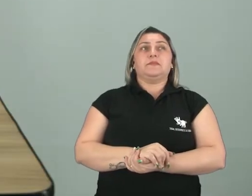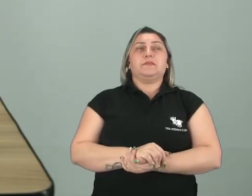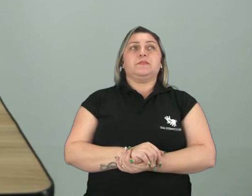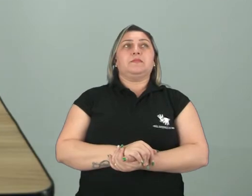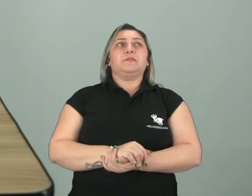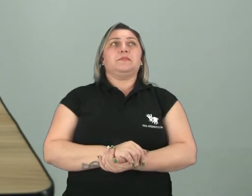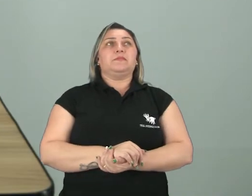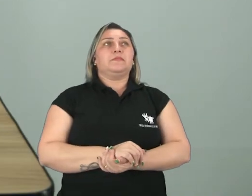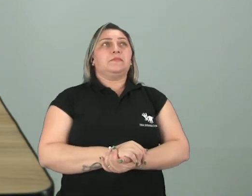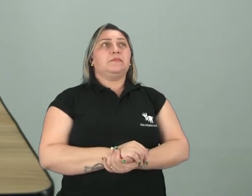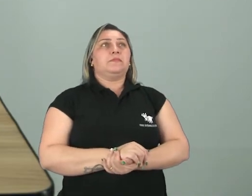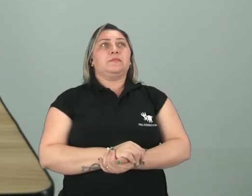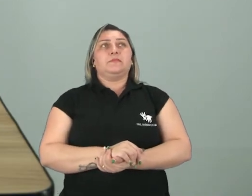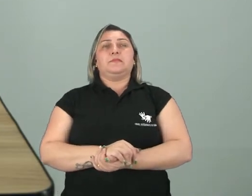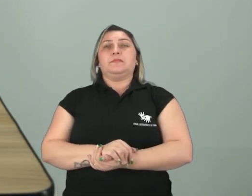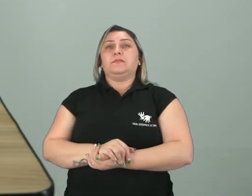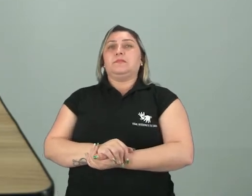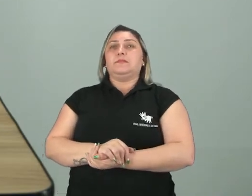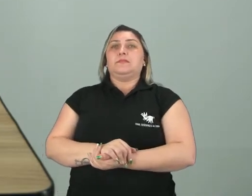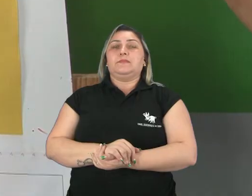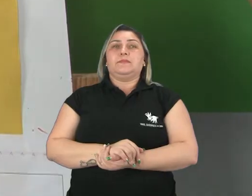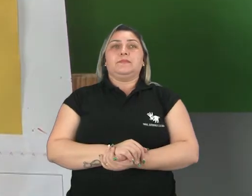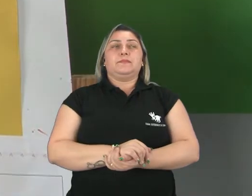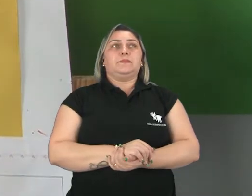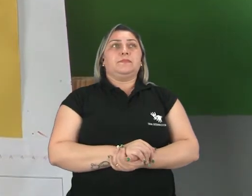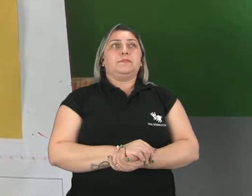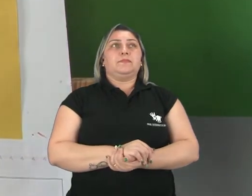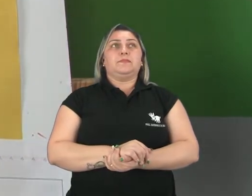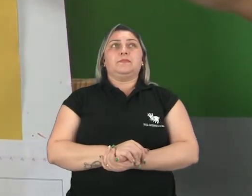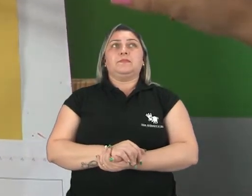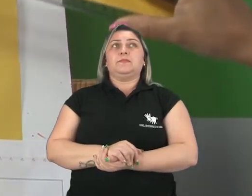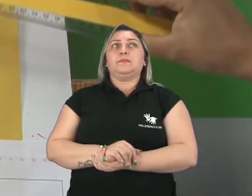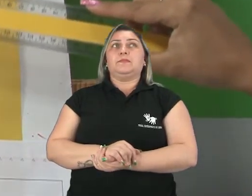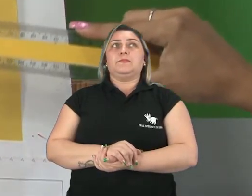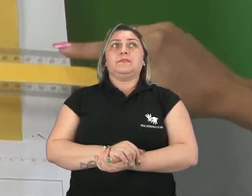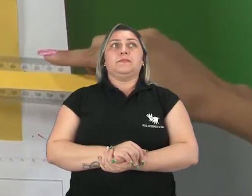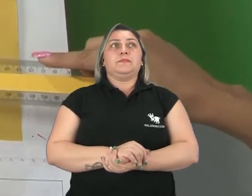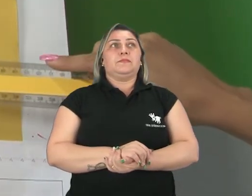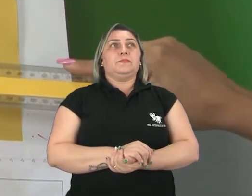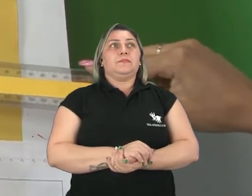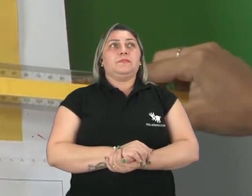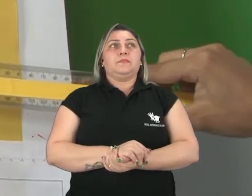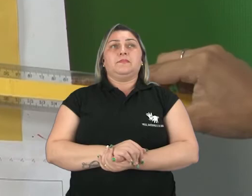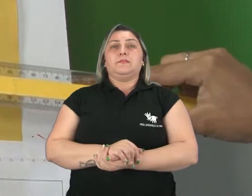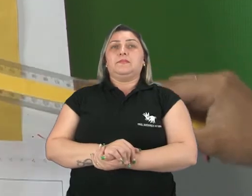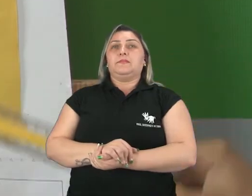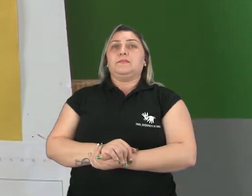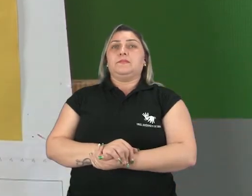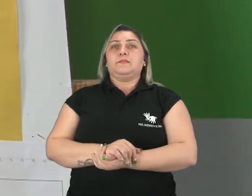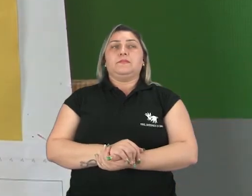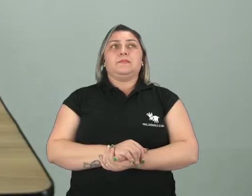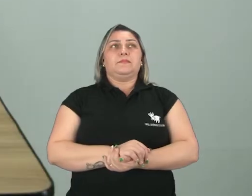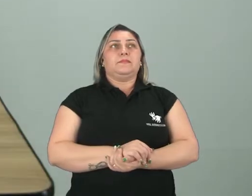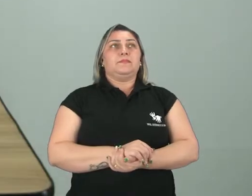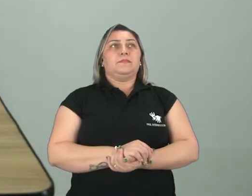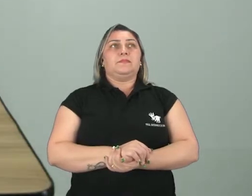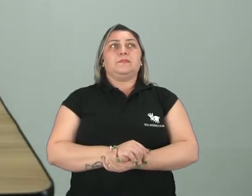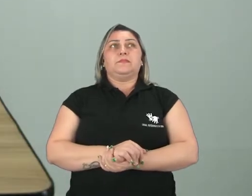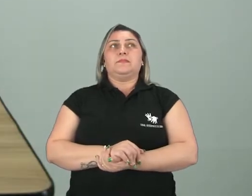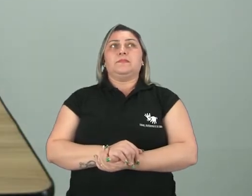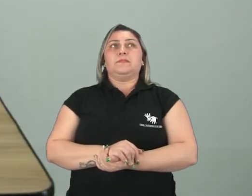Encontramos então temos a palavra maracujá e a palavra